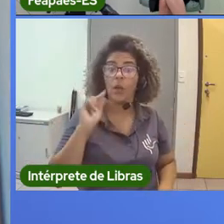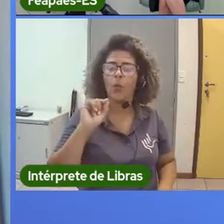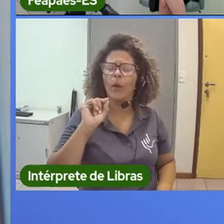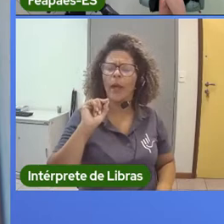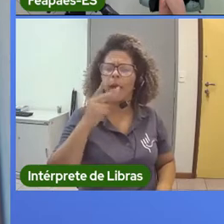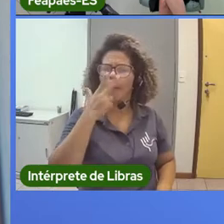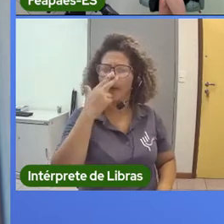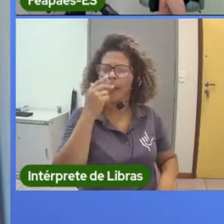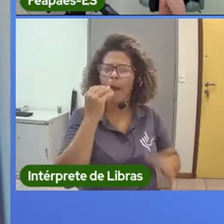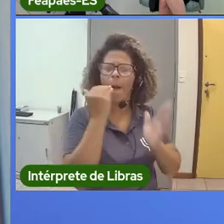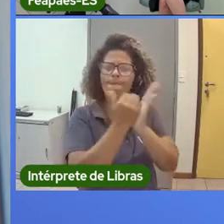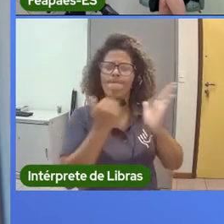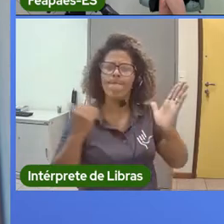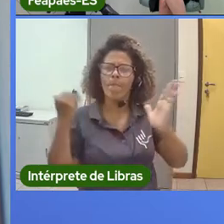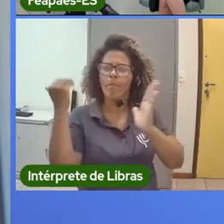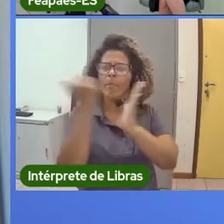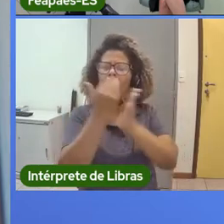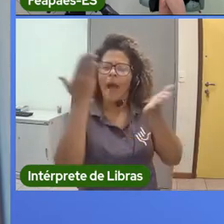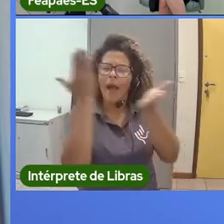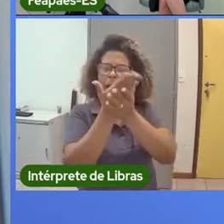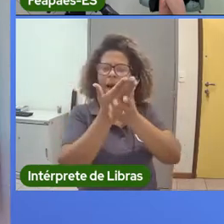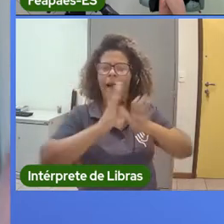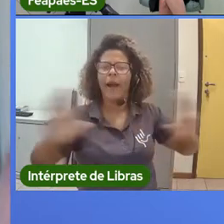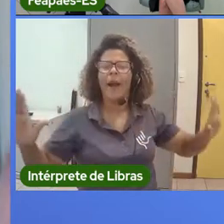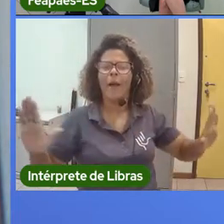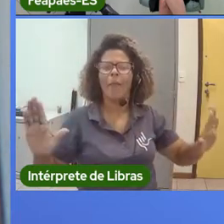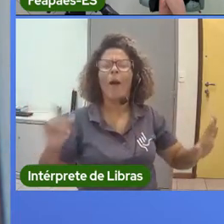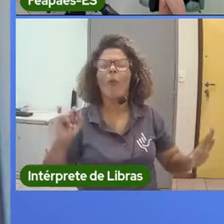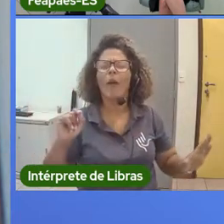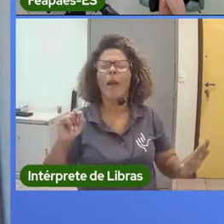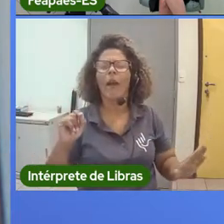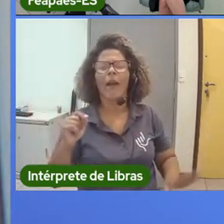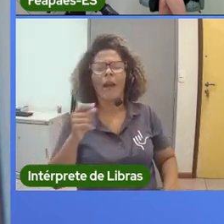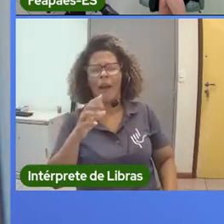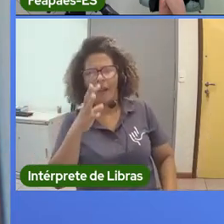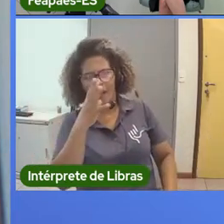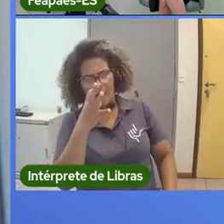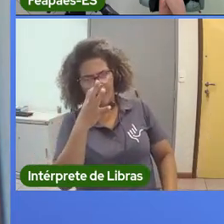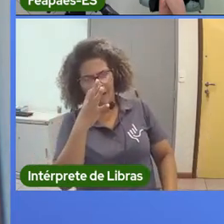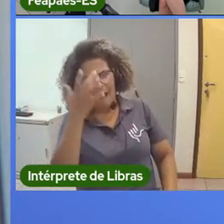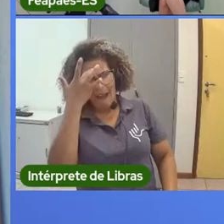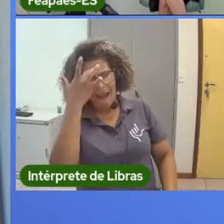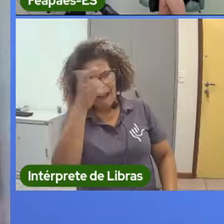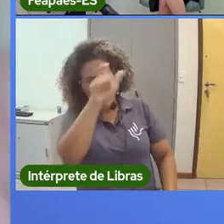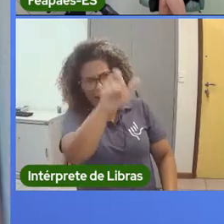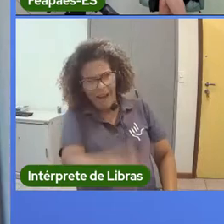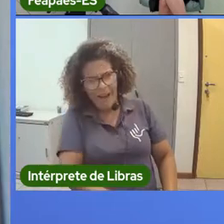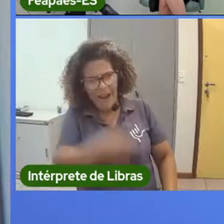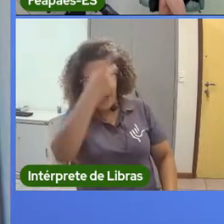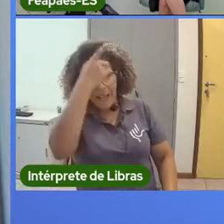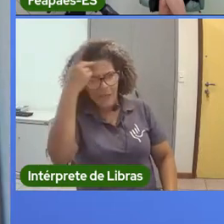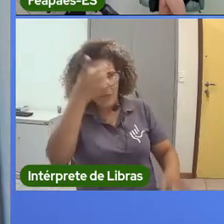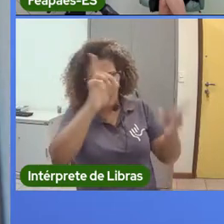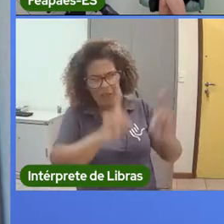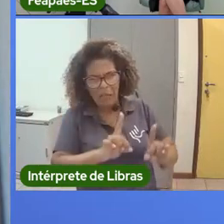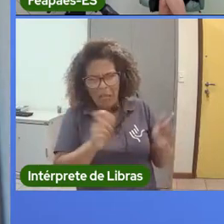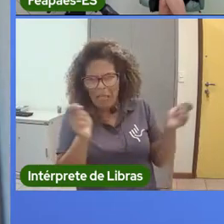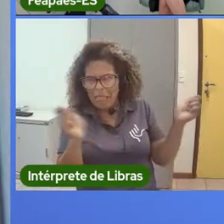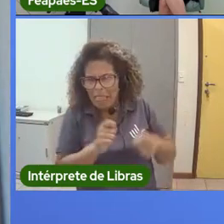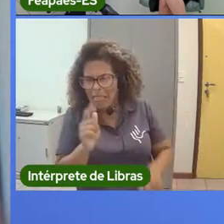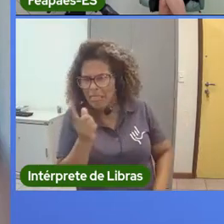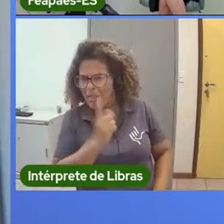o estigma de que as pessoas com deficiência são eminentemente incapazes para o trabalho,